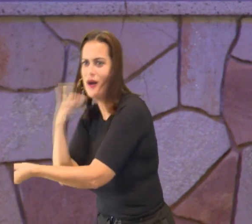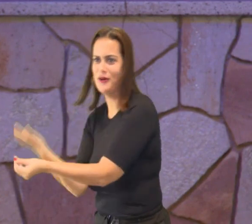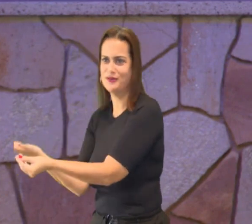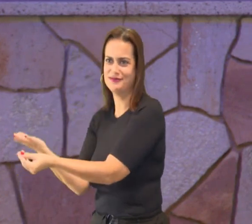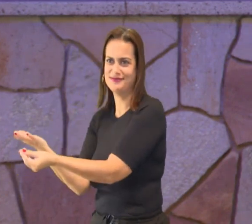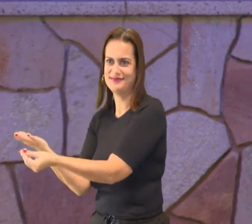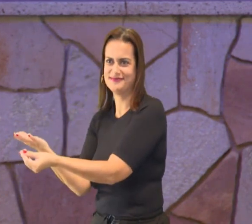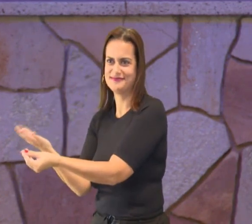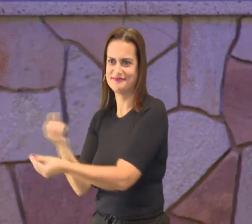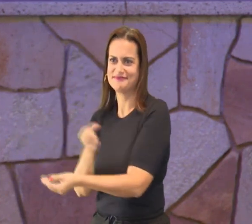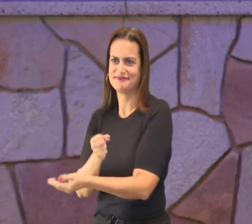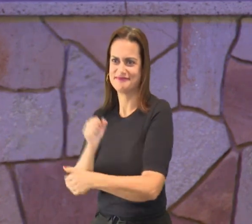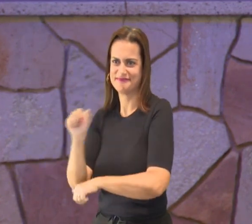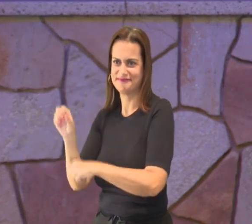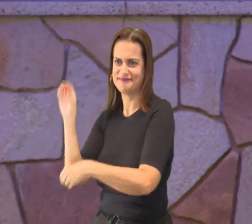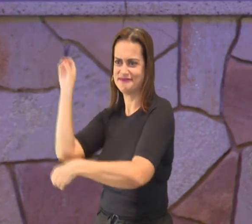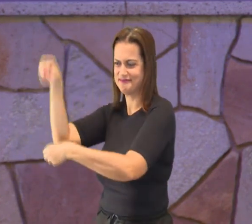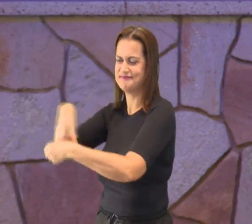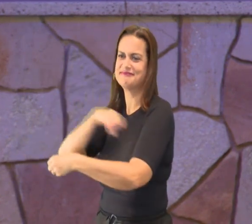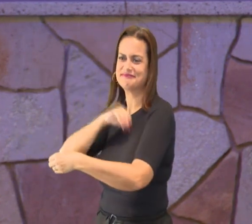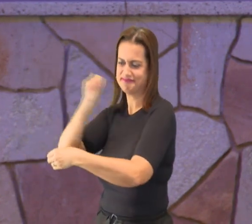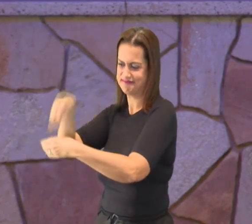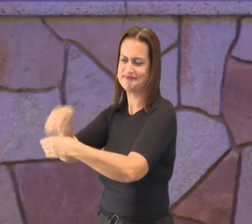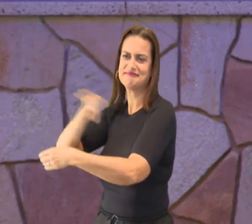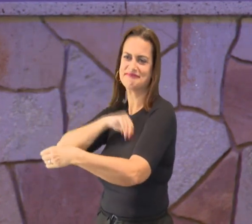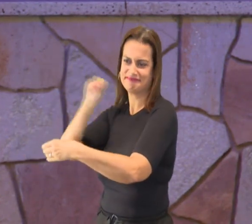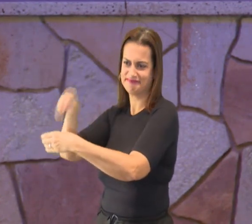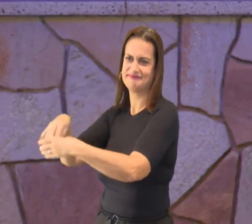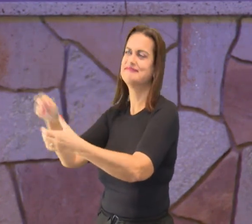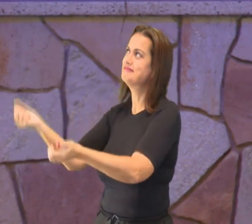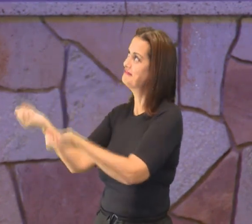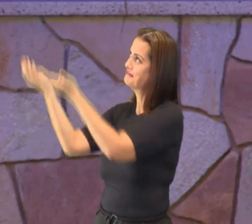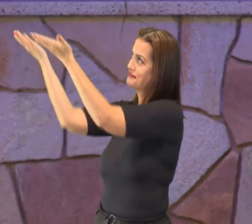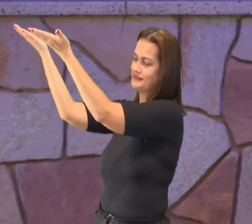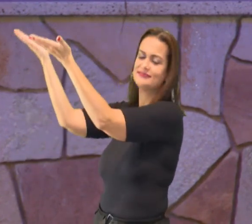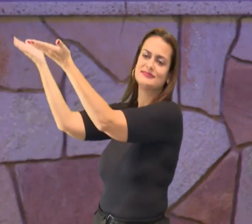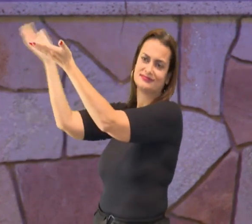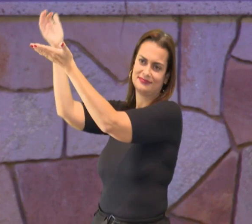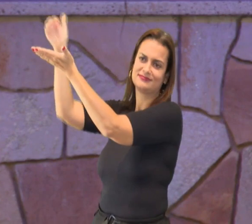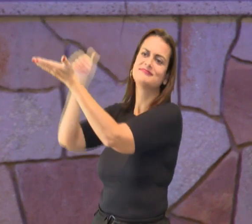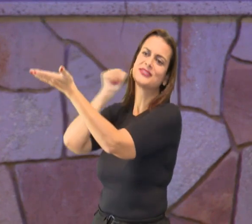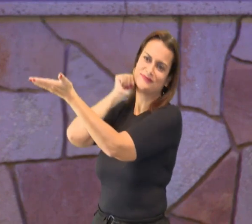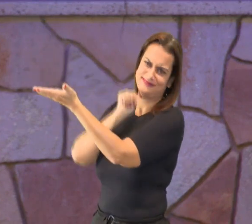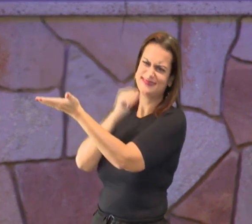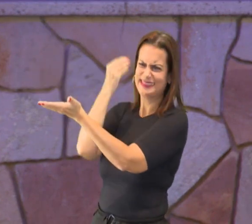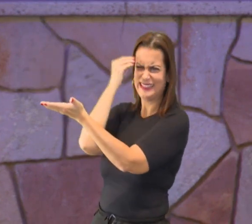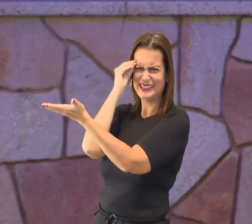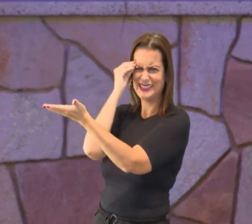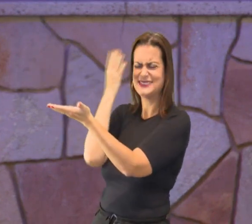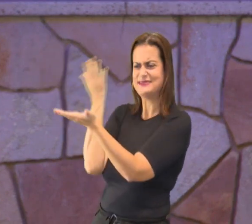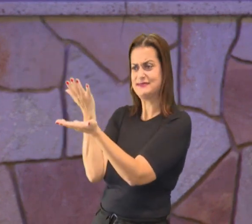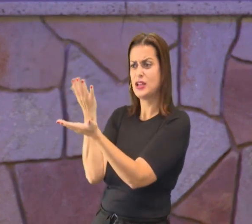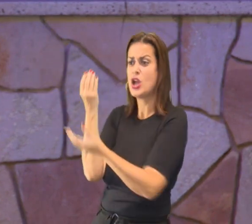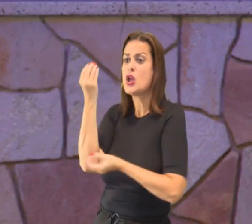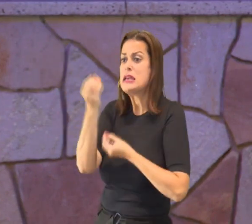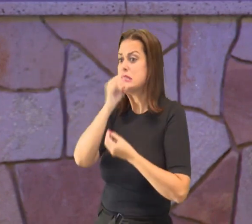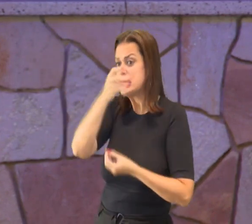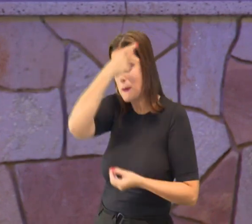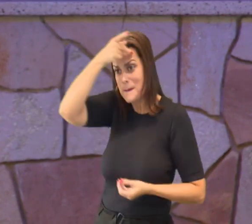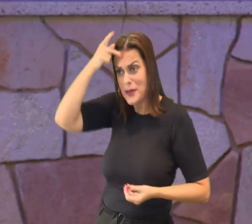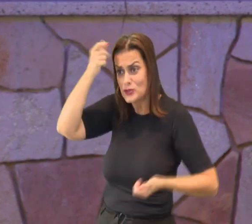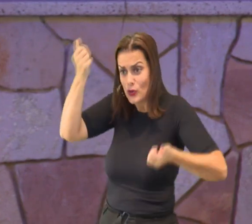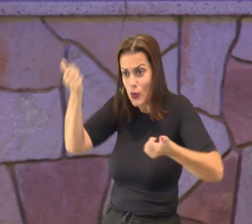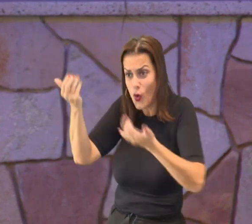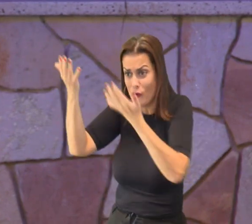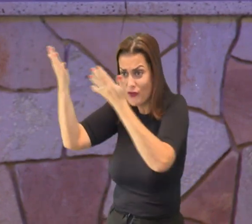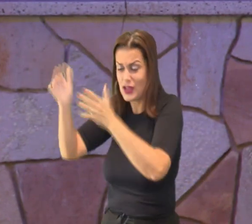passado, dando uma dica do que significaria exatamente isto. O ofertante, quando ele oferecia o sacrifício, diz